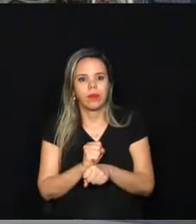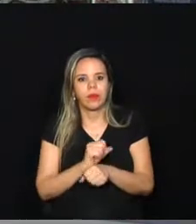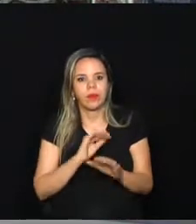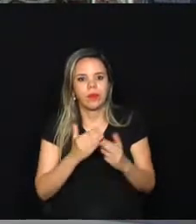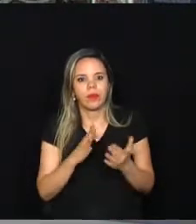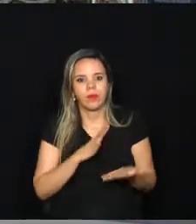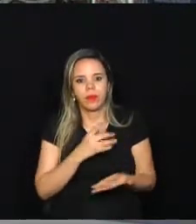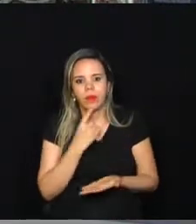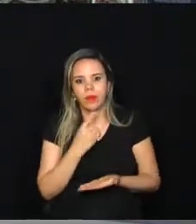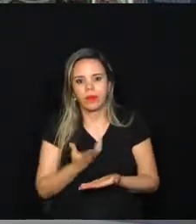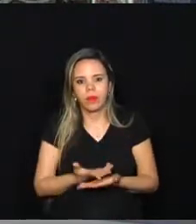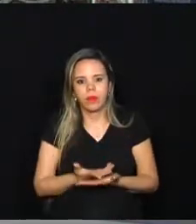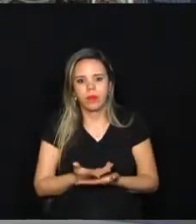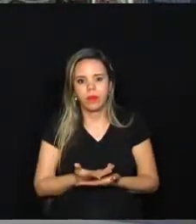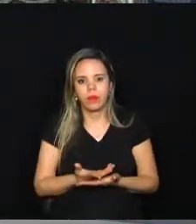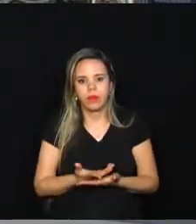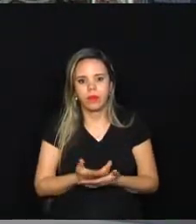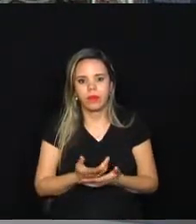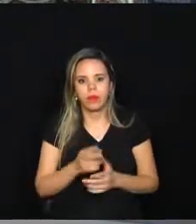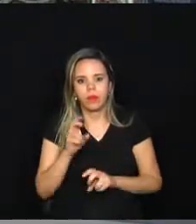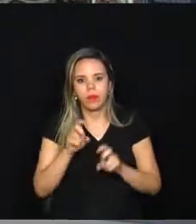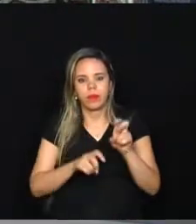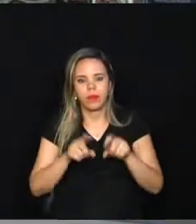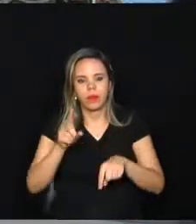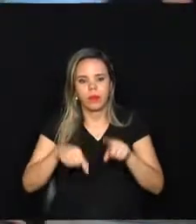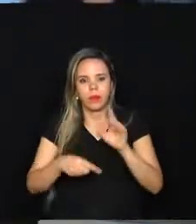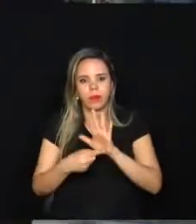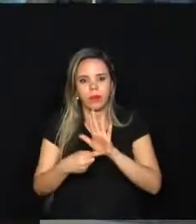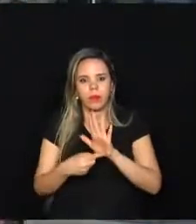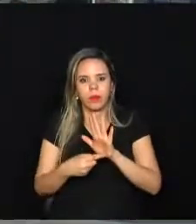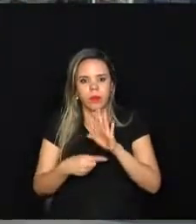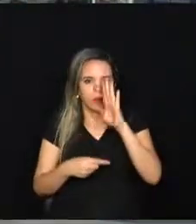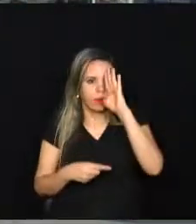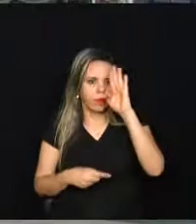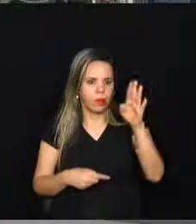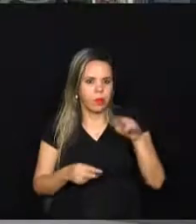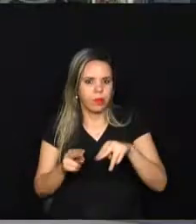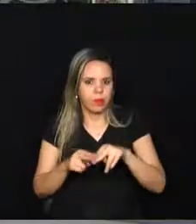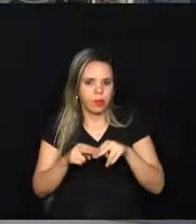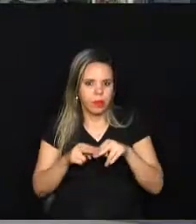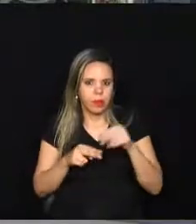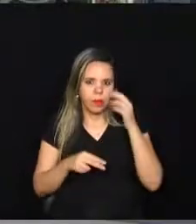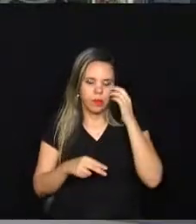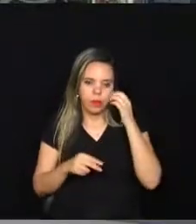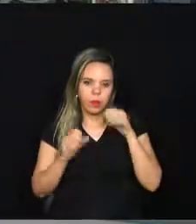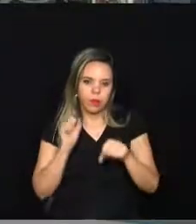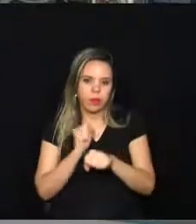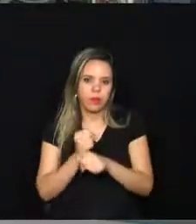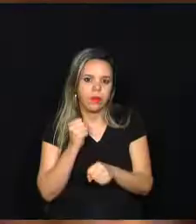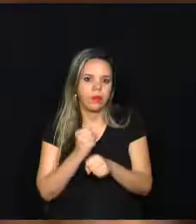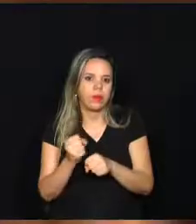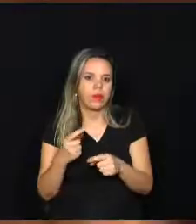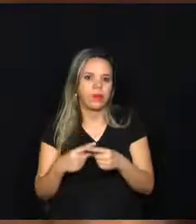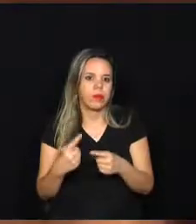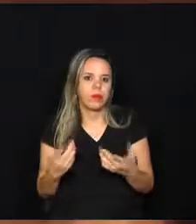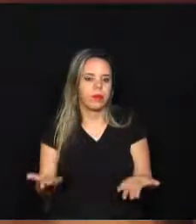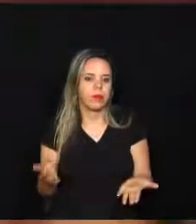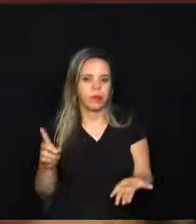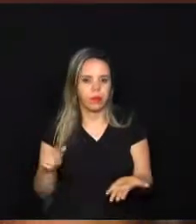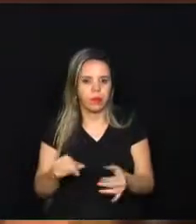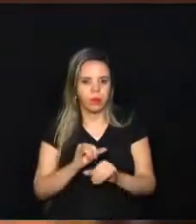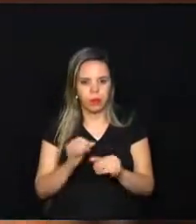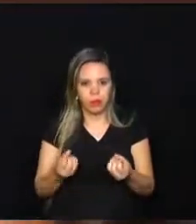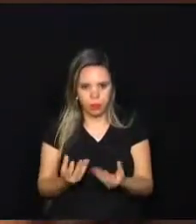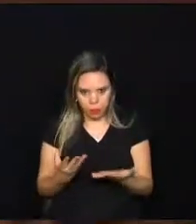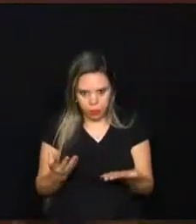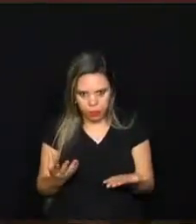do município e ainda um gráfico ilustrando os principais motivos para a paralisação das obras. Essas